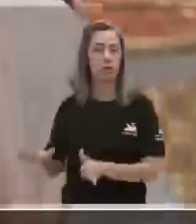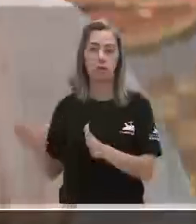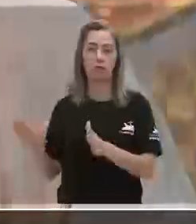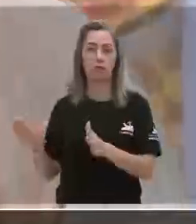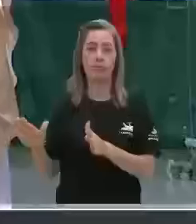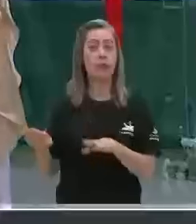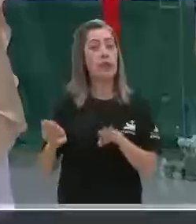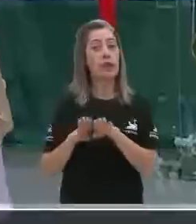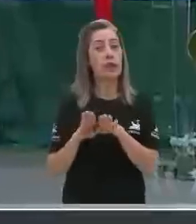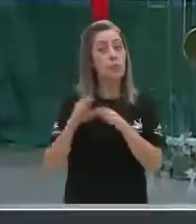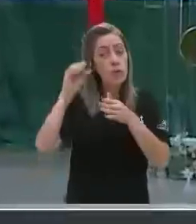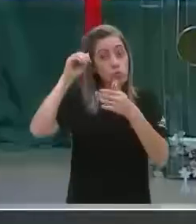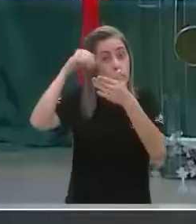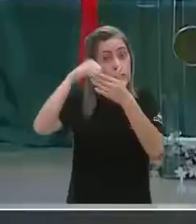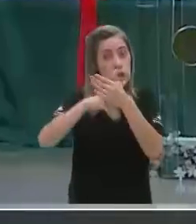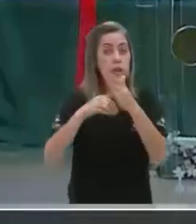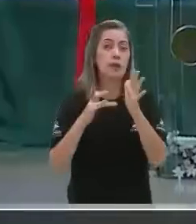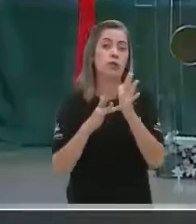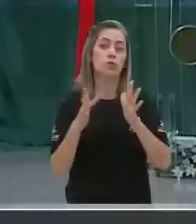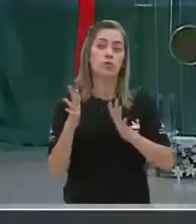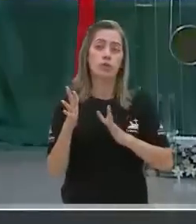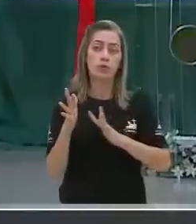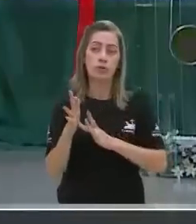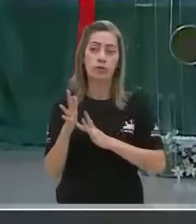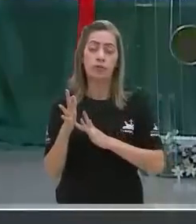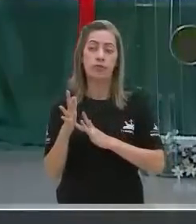do mistério de Jesus Cristo?